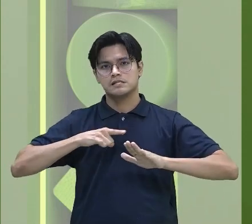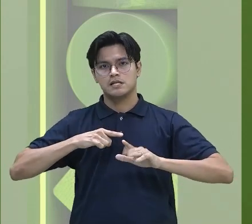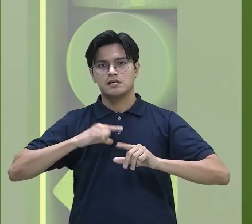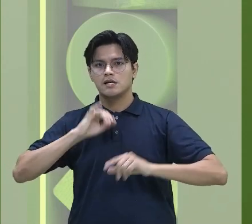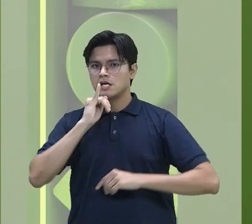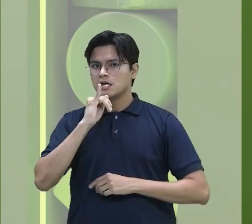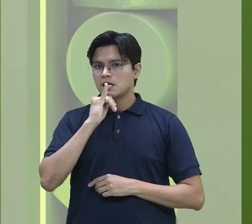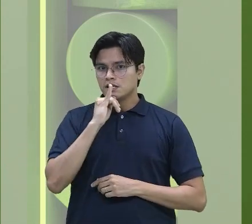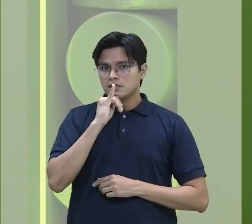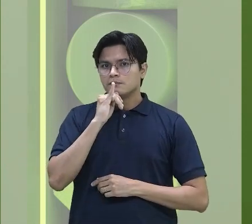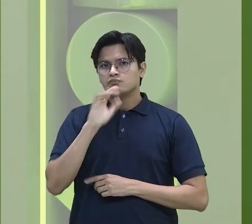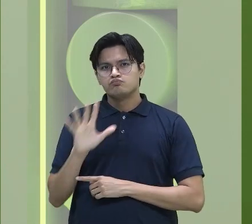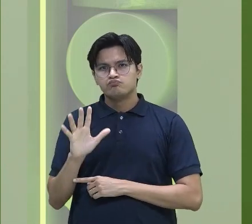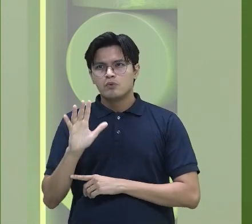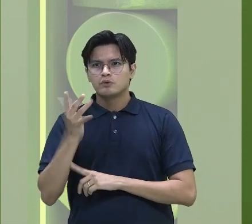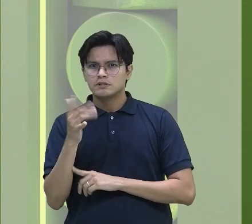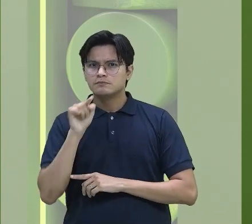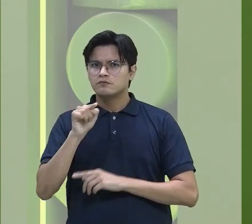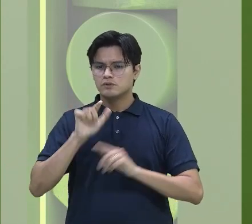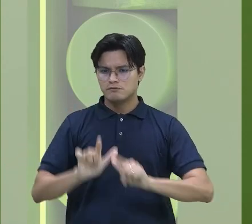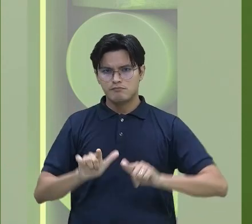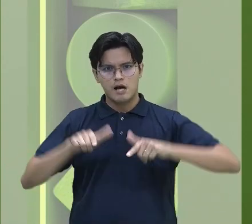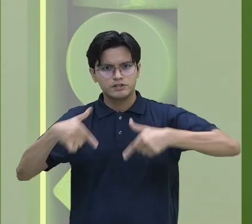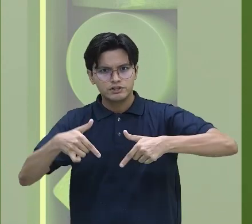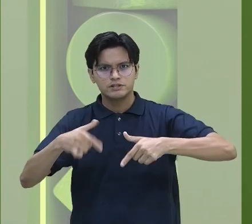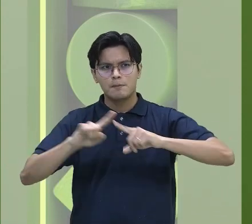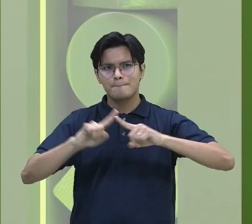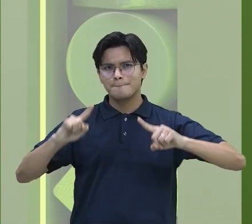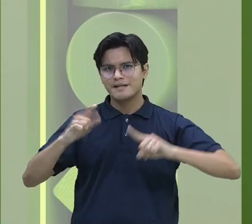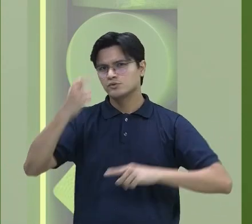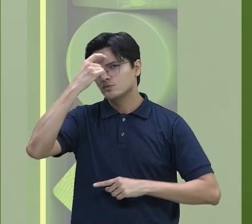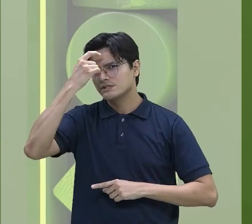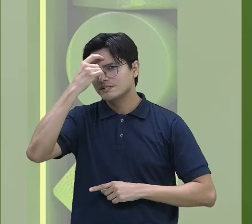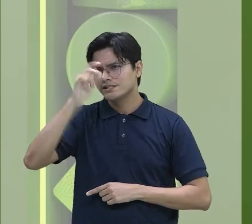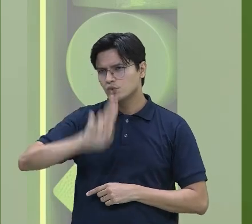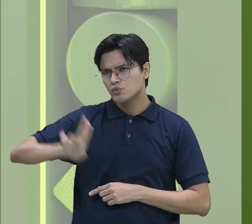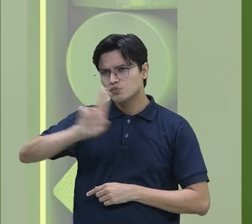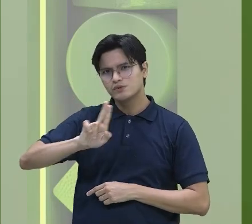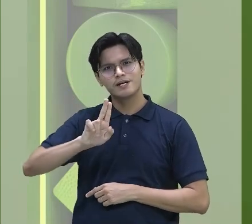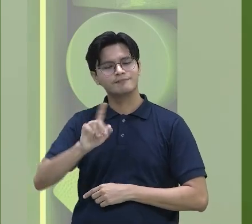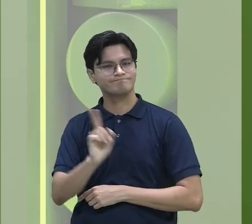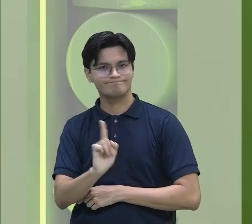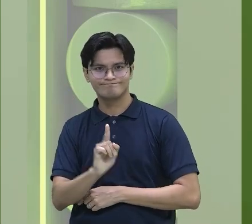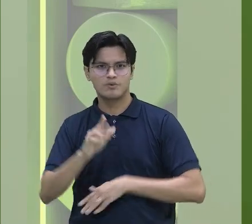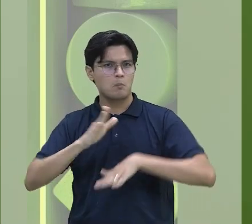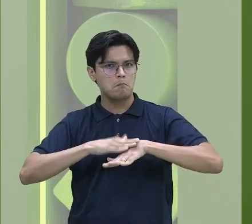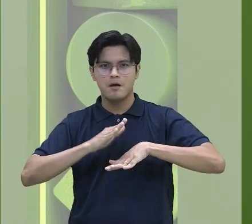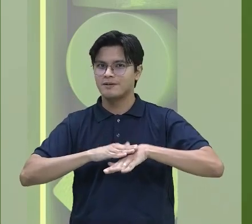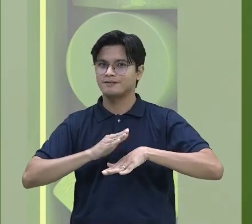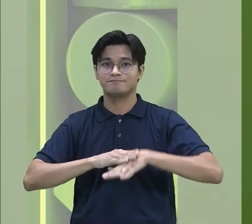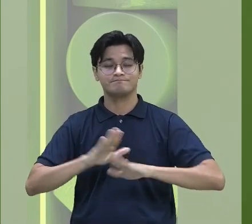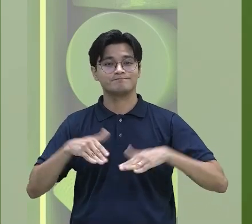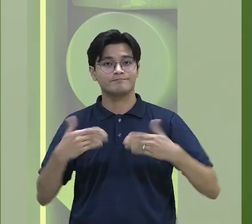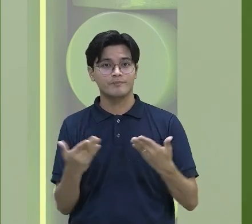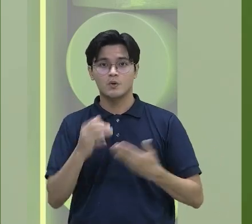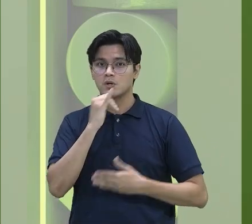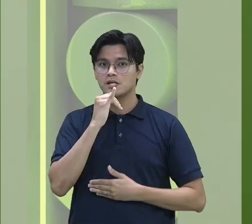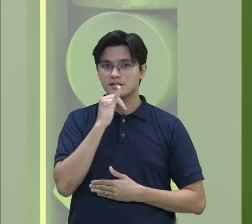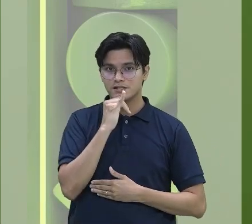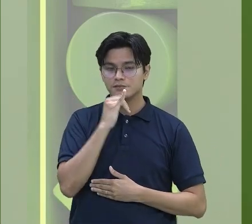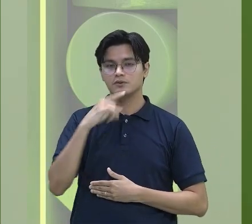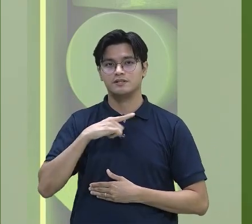que acontece sem a sua autorização, sem o seu comando, como, por exemplo, o ato reflexo,